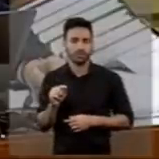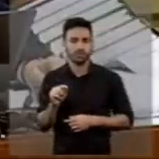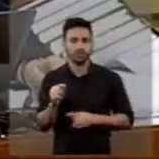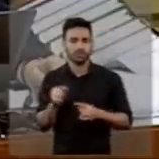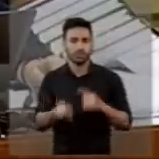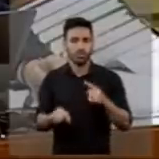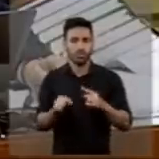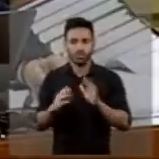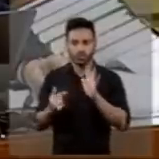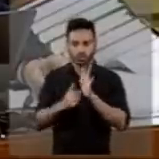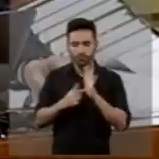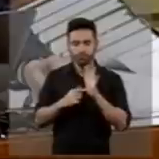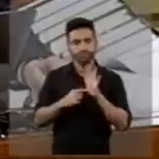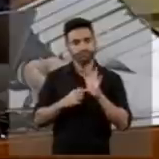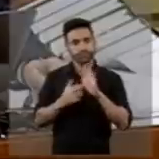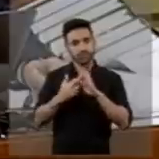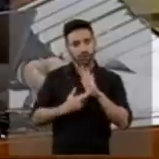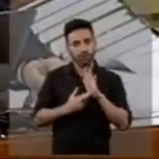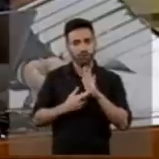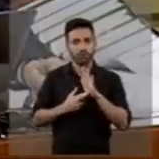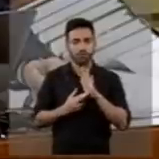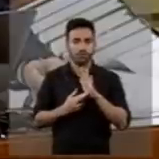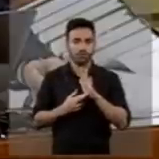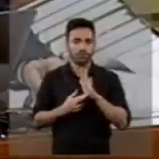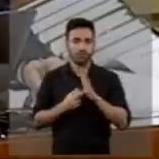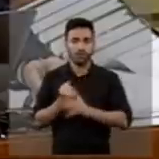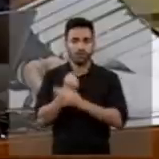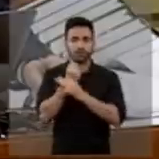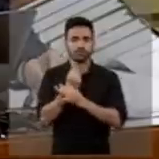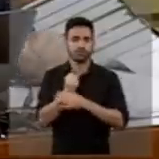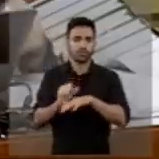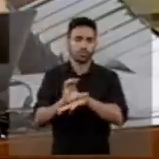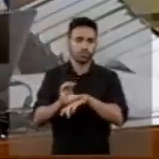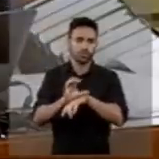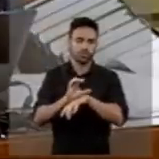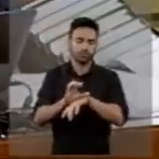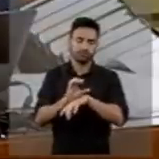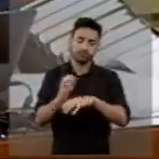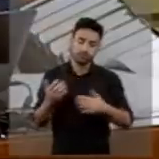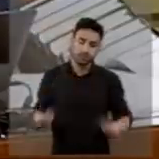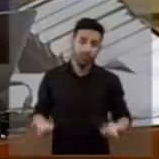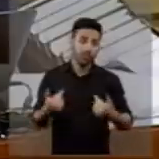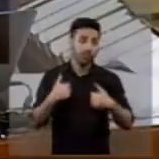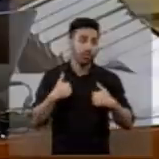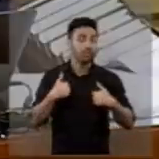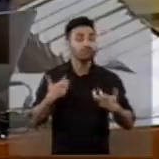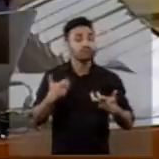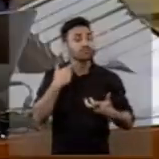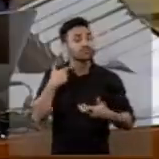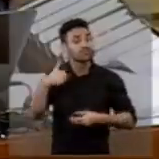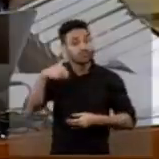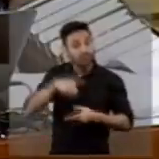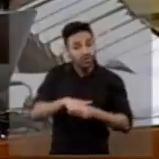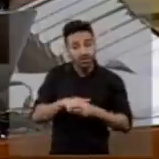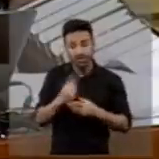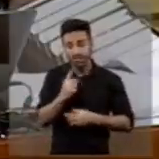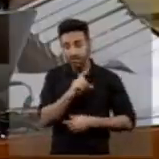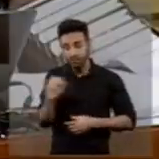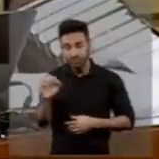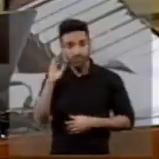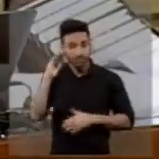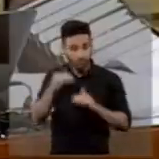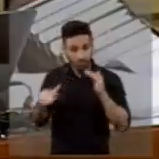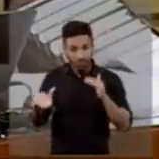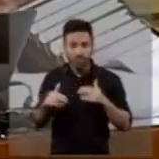este dispositivo constitucional, esse princípio, essa garantia constitucional. Então, eu que votaria pela total improcedência,